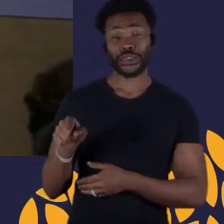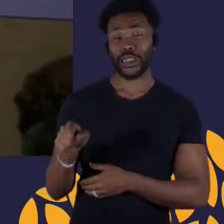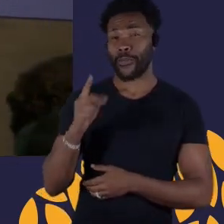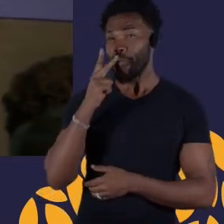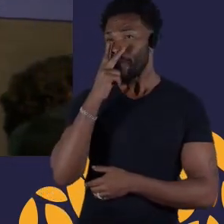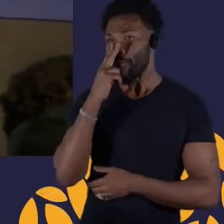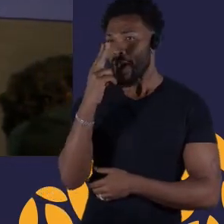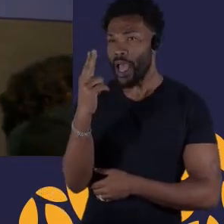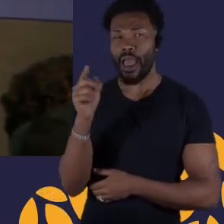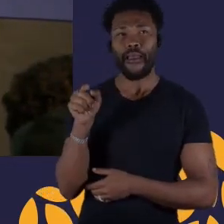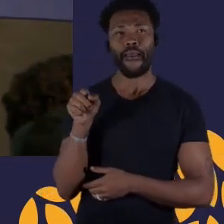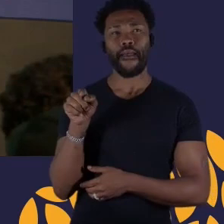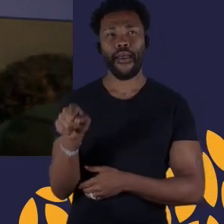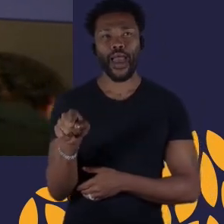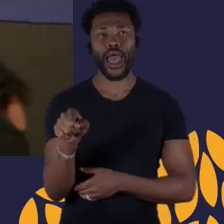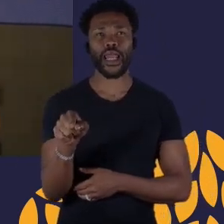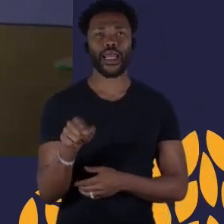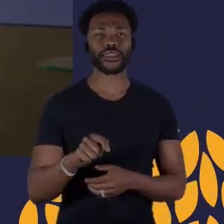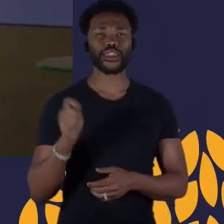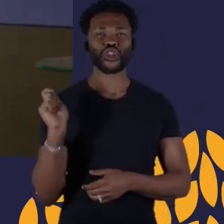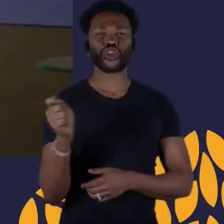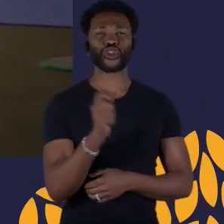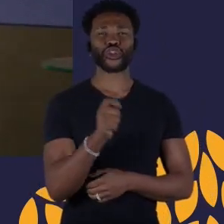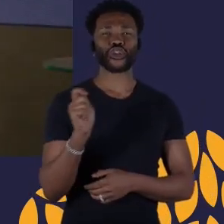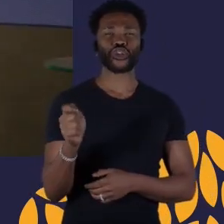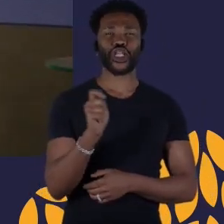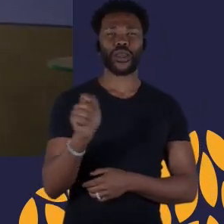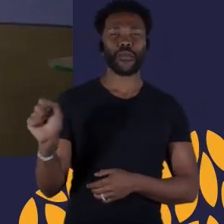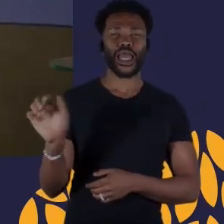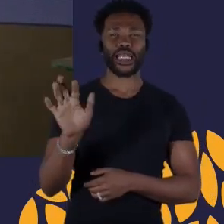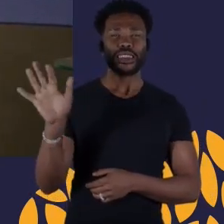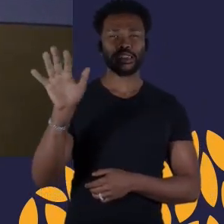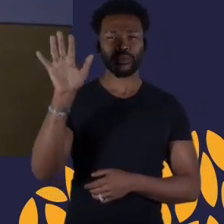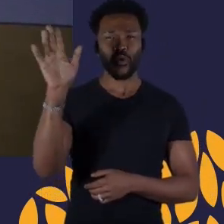chamo xamanismo canábico New Age.